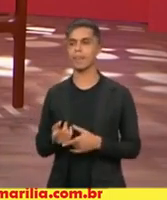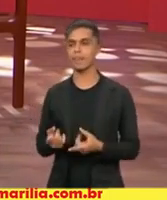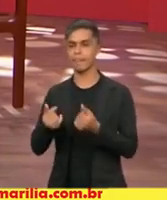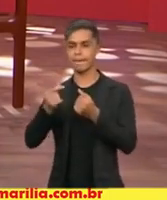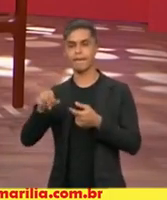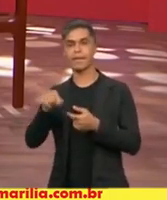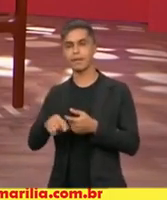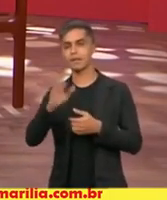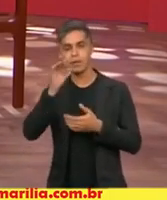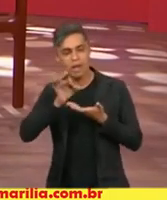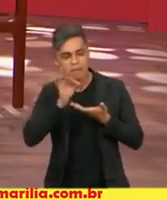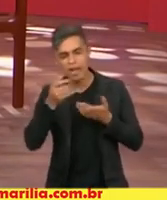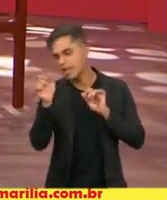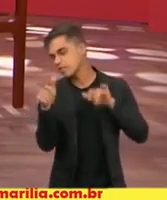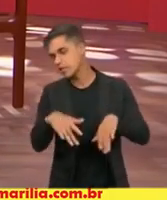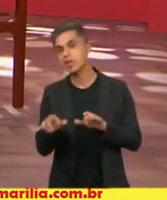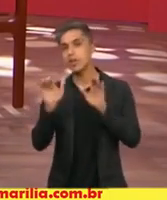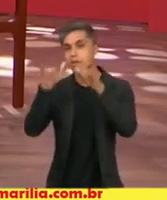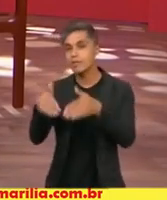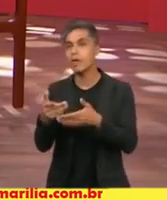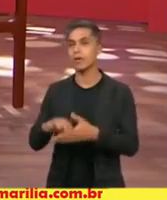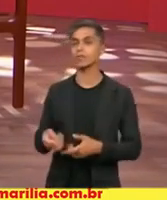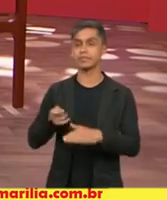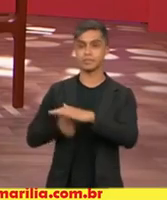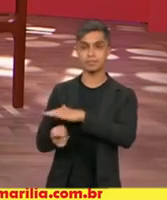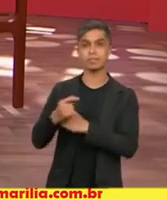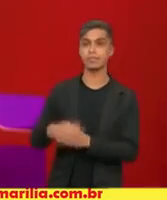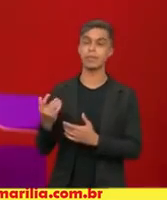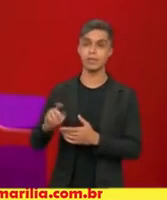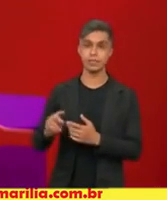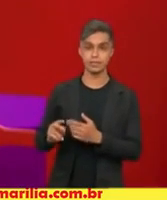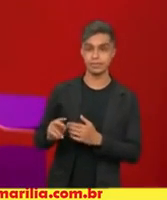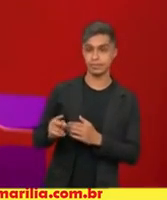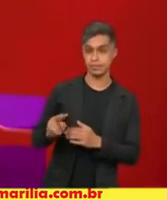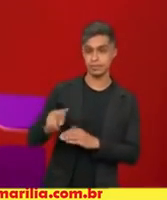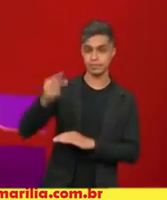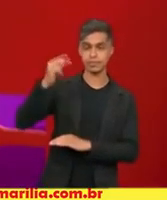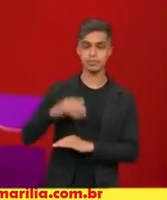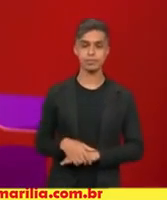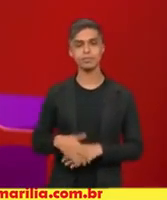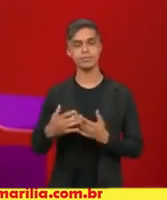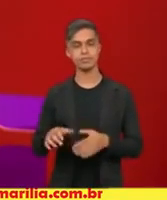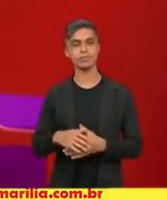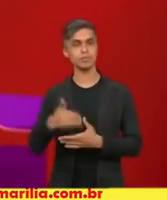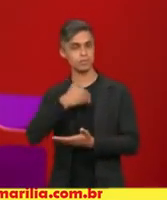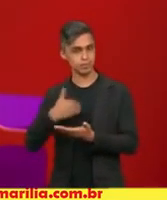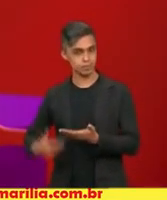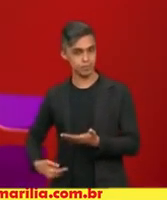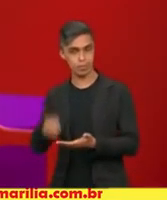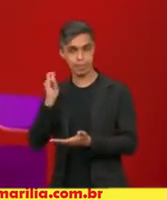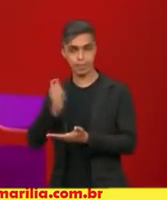juros. Basicamente isso. Exatamente. E é mais ou menos o que a gente vê hoje em dia no Brasil também. Isso. Então, no fundo, é o Estado pagando a